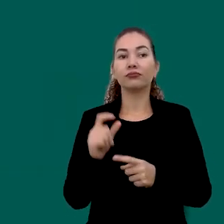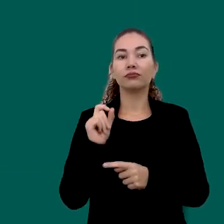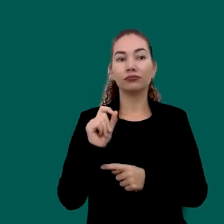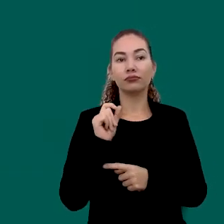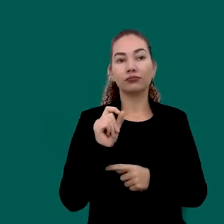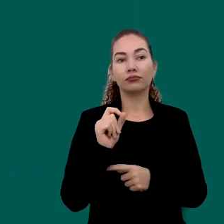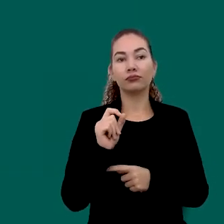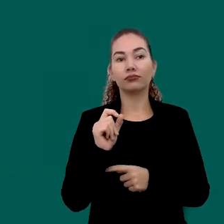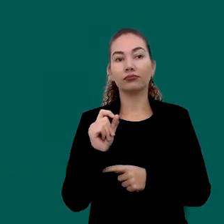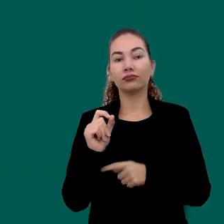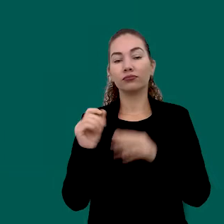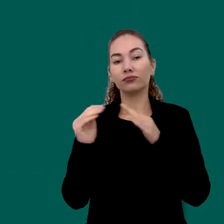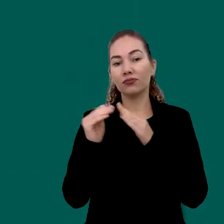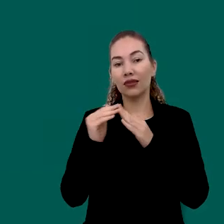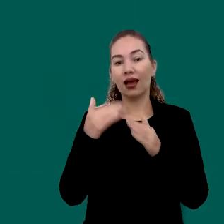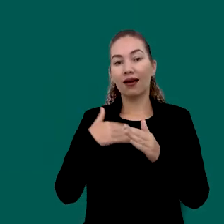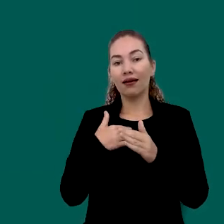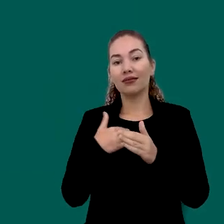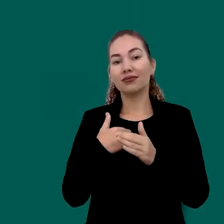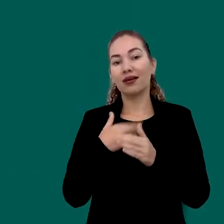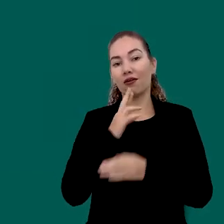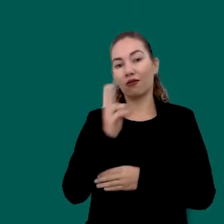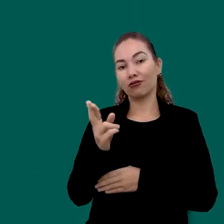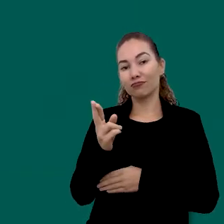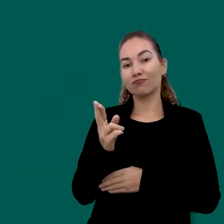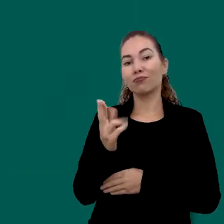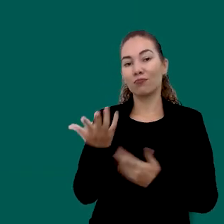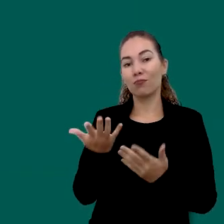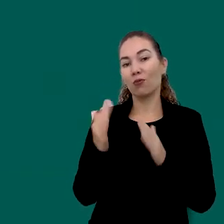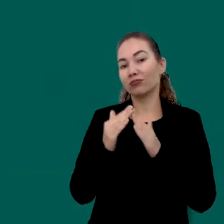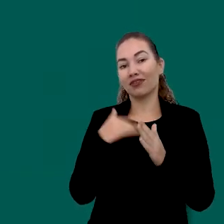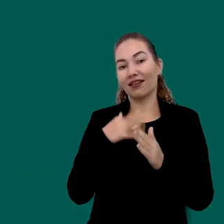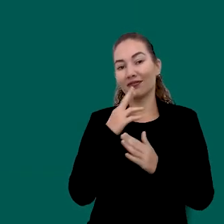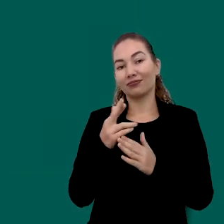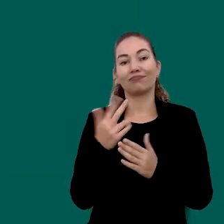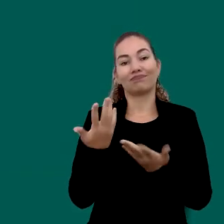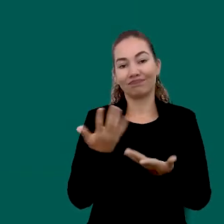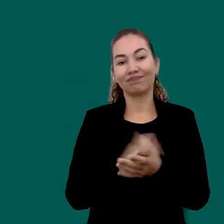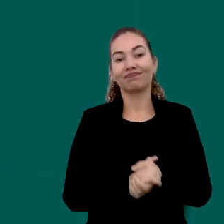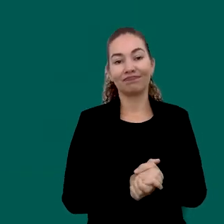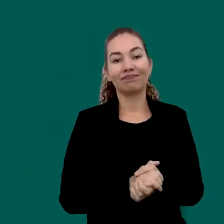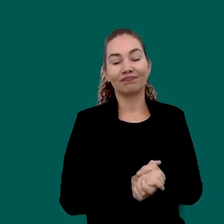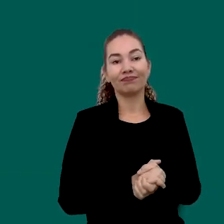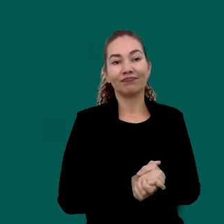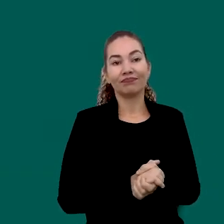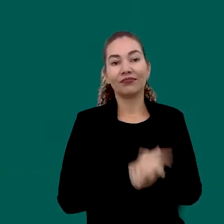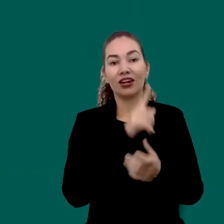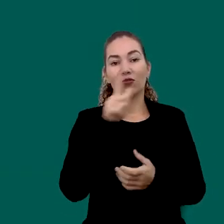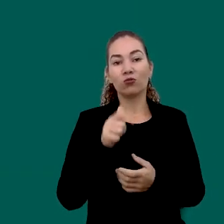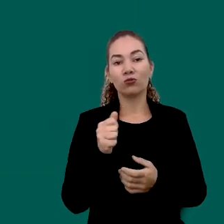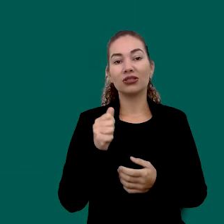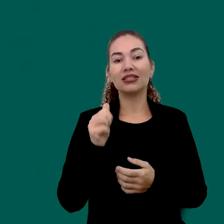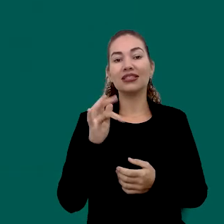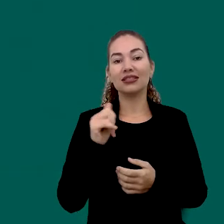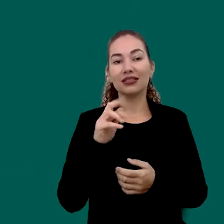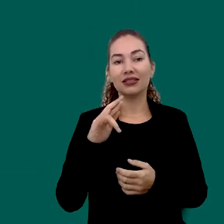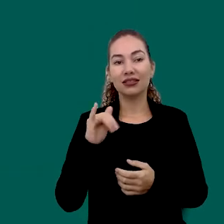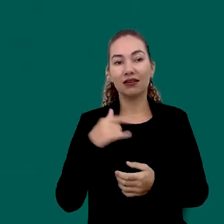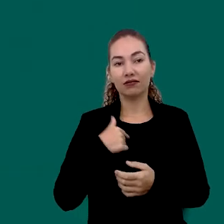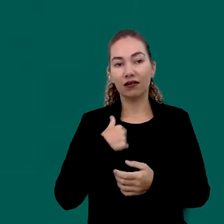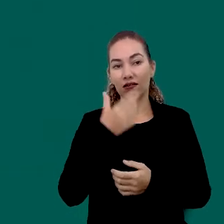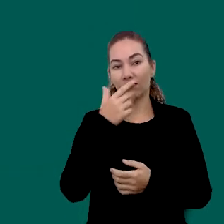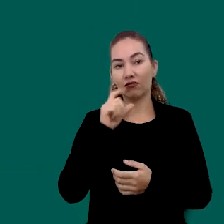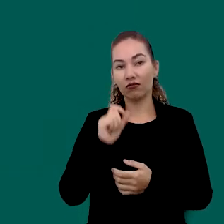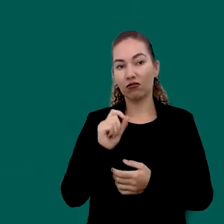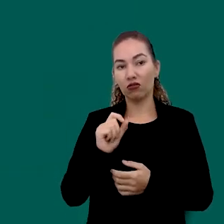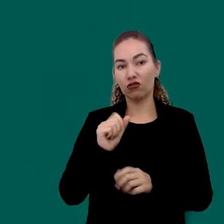acabo respondendo em casa, que entra no automático, tu acaba respondendo. O Zafari Bourbon, que hoje eu